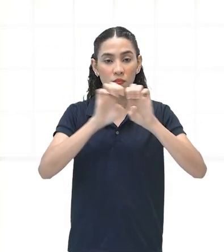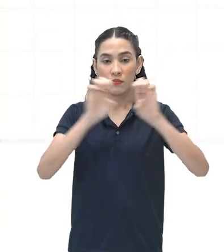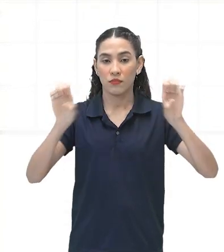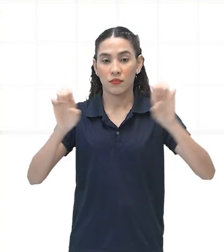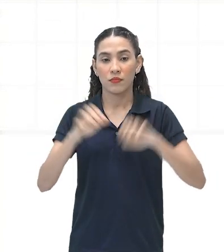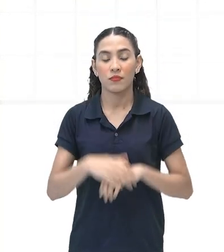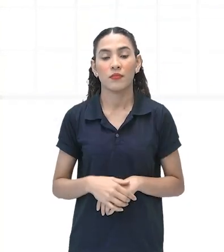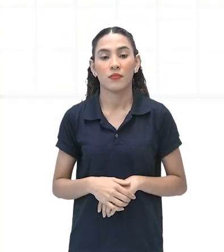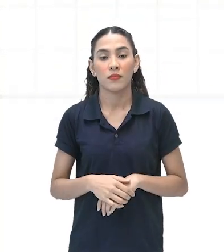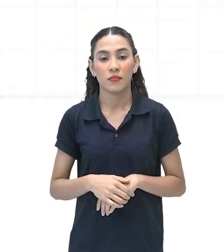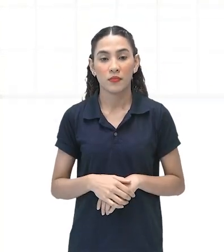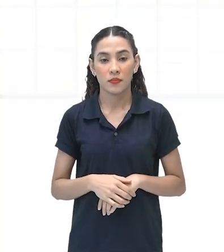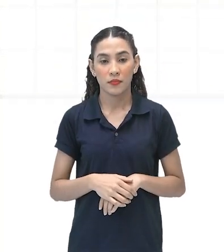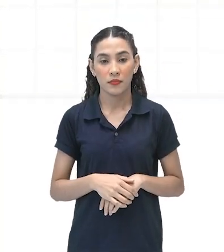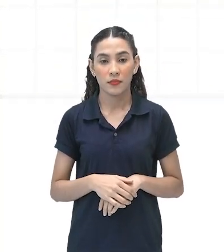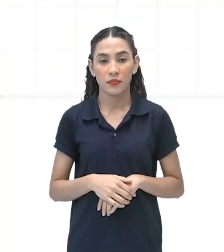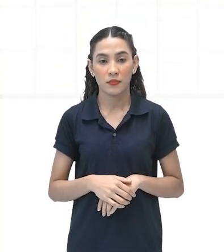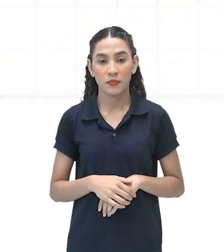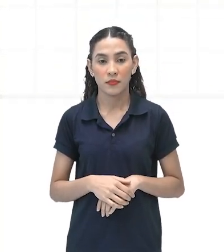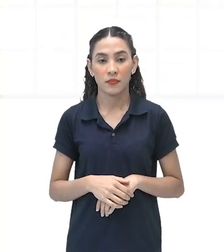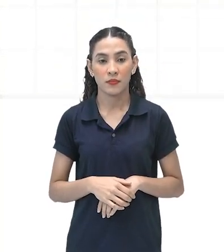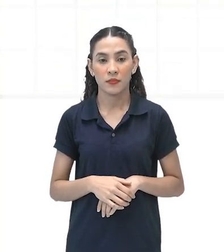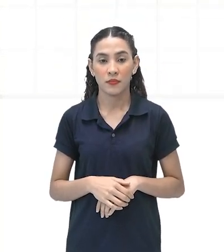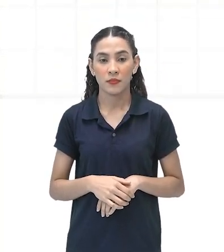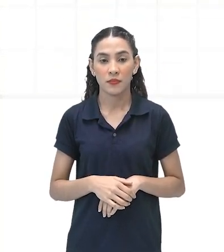professor? Nós saímos daquela expressão lá, ó.